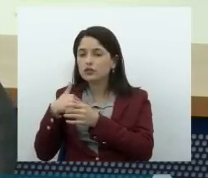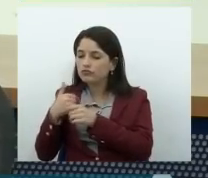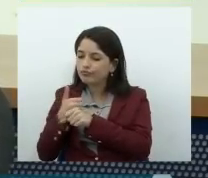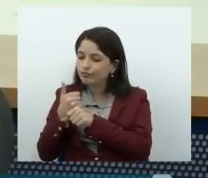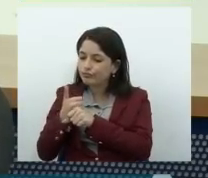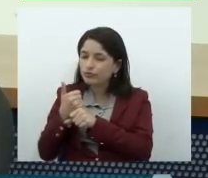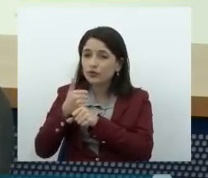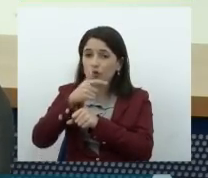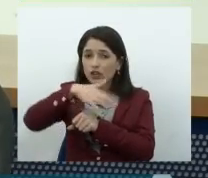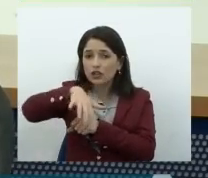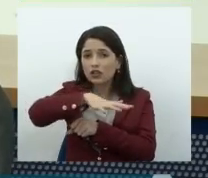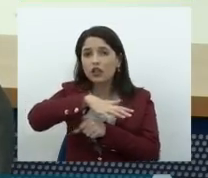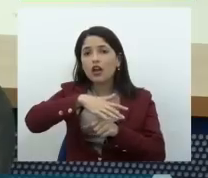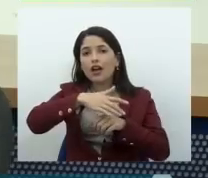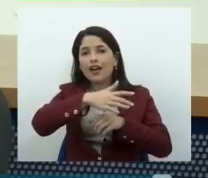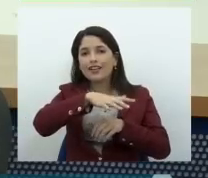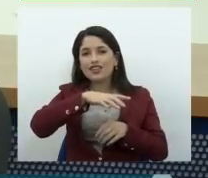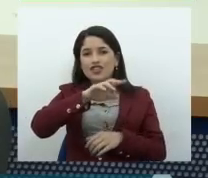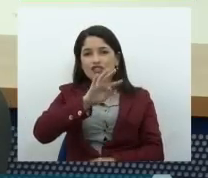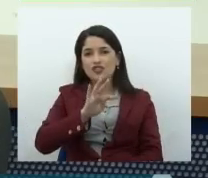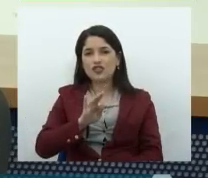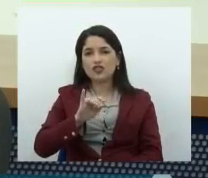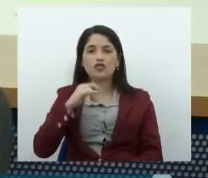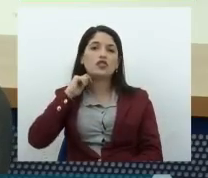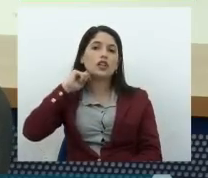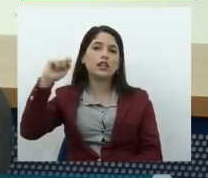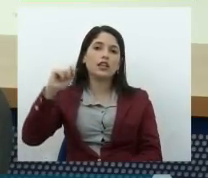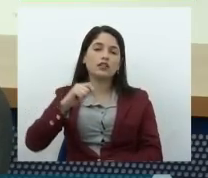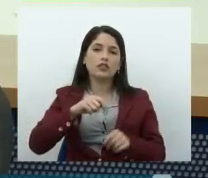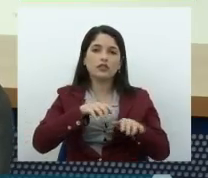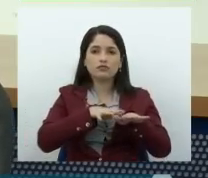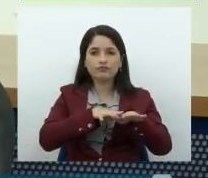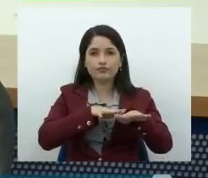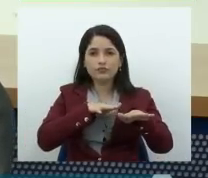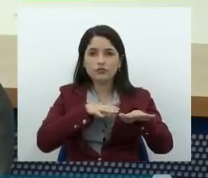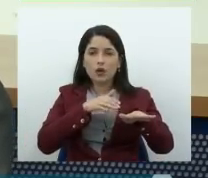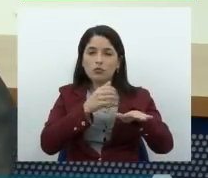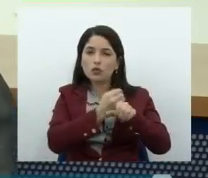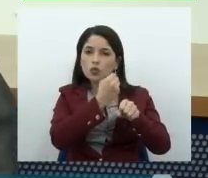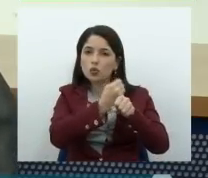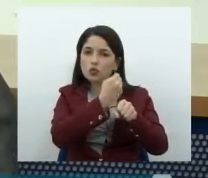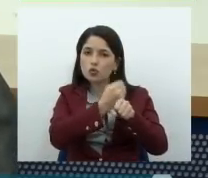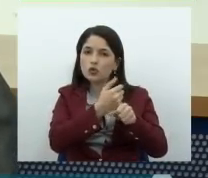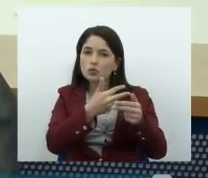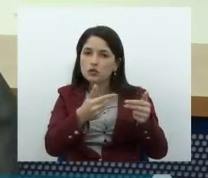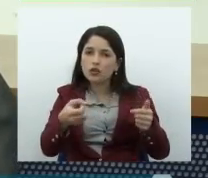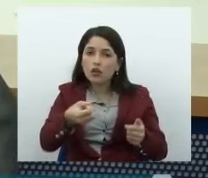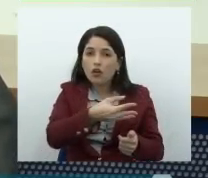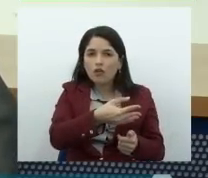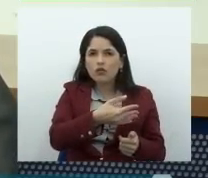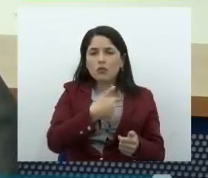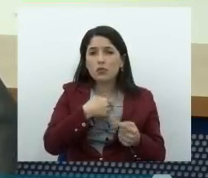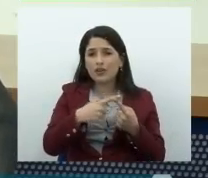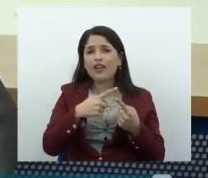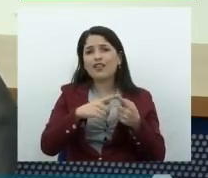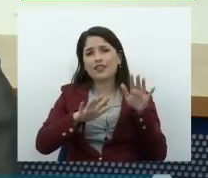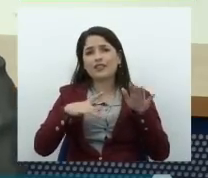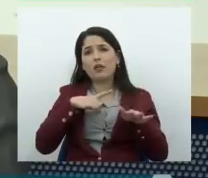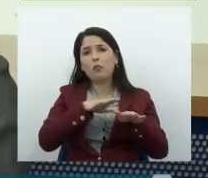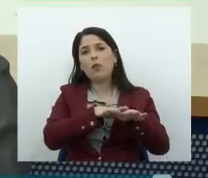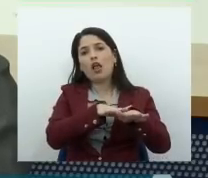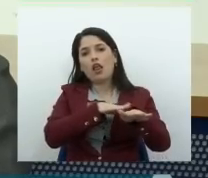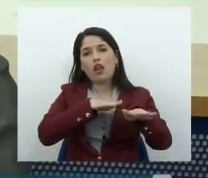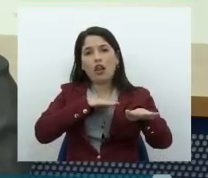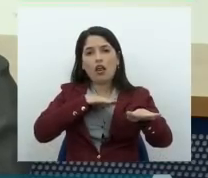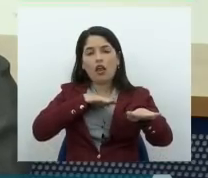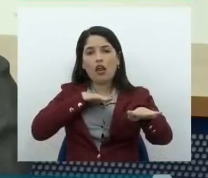Fassini, um grande viaduto para que possa desafogar esse grande gargalo e esse grande trânsito que se forma